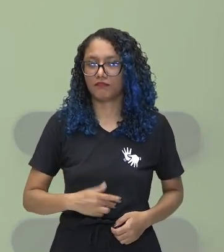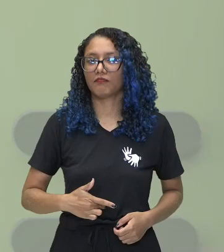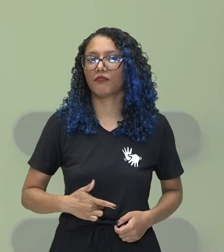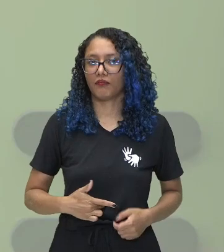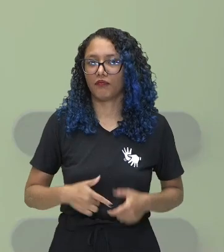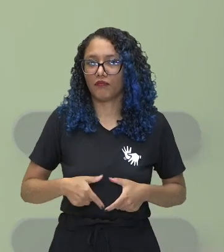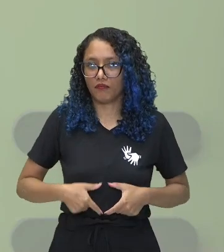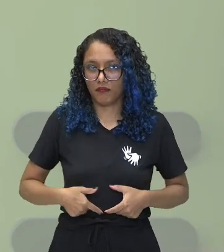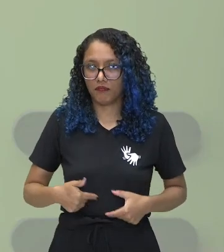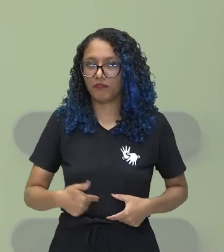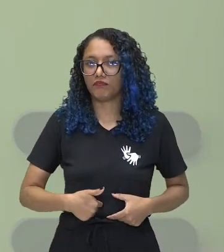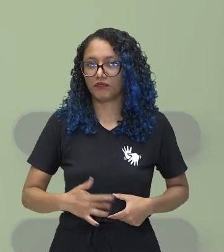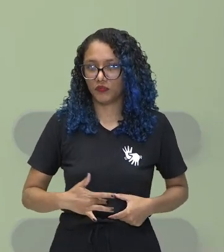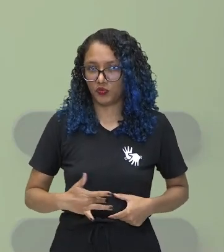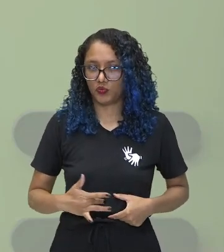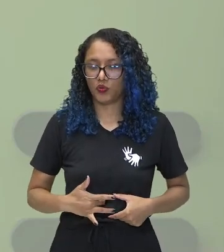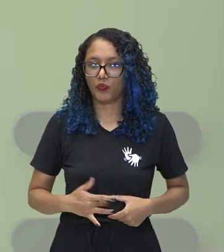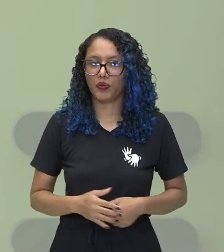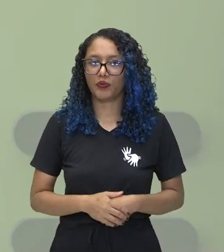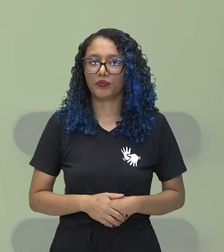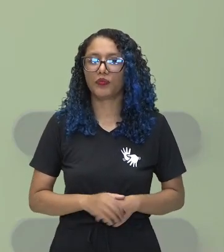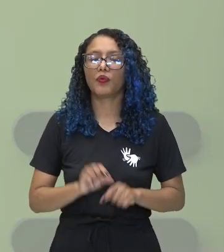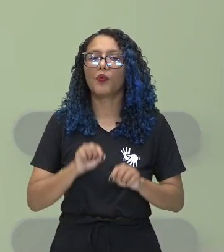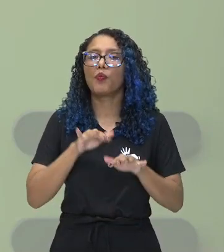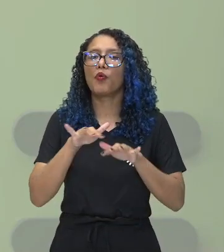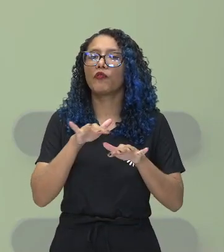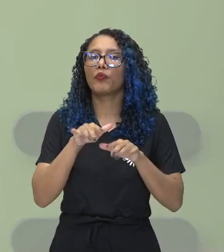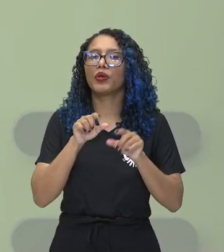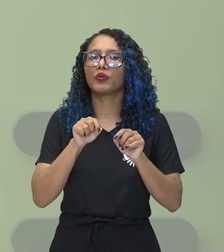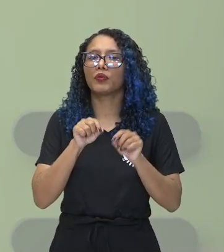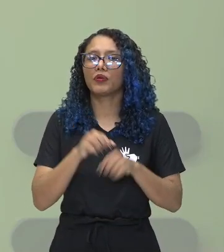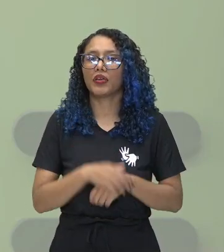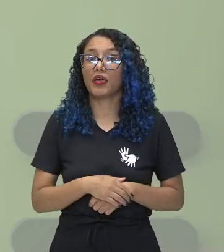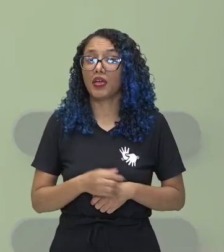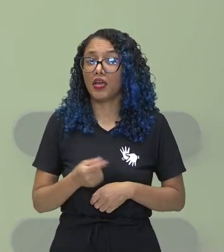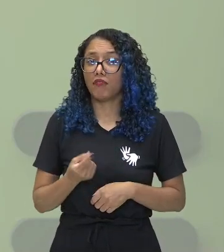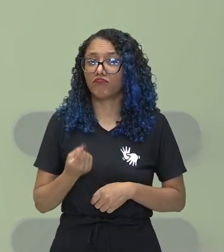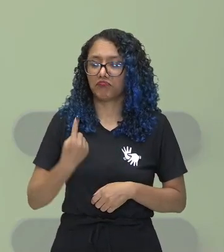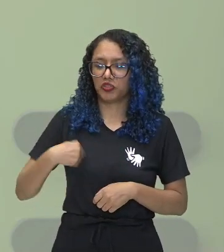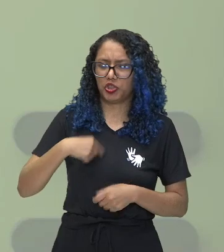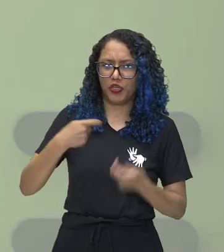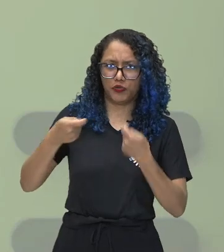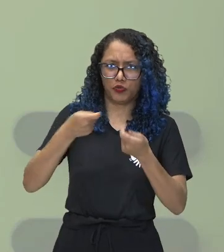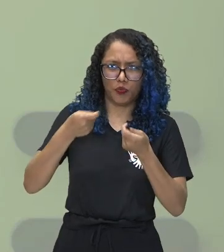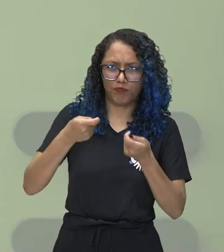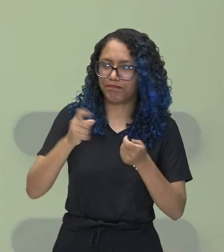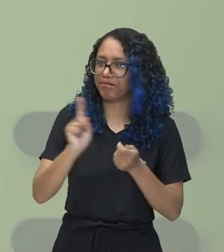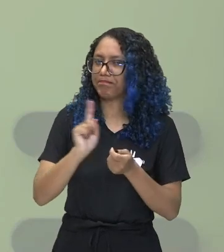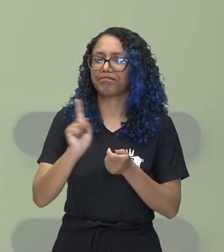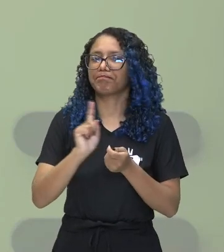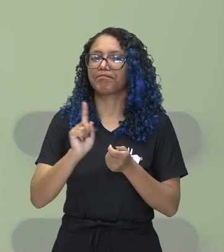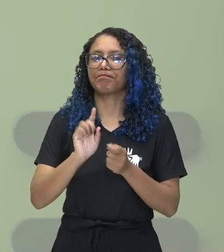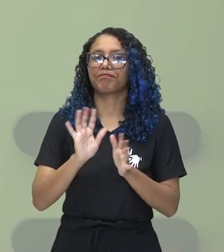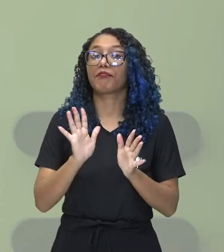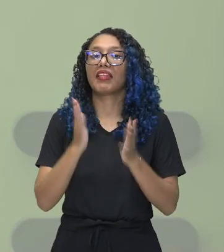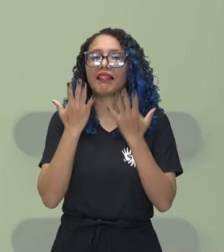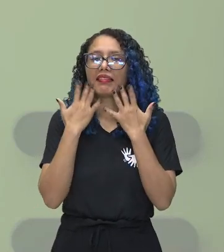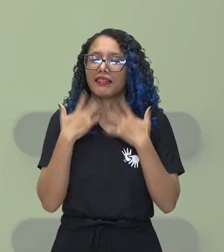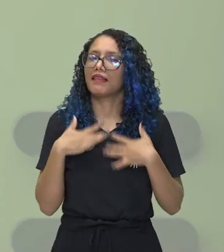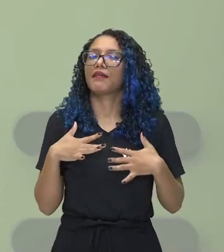estômago. O que está acontecendo aí? É um movimento que não é controlado por nós. Ele vai acontecer